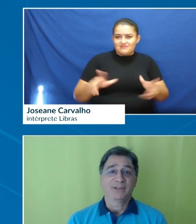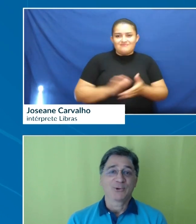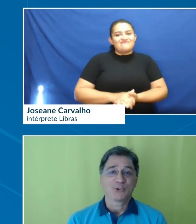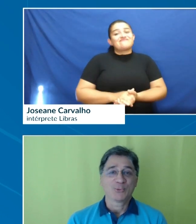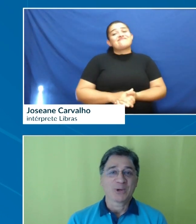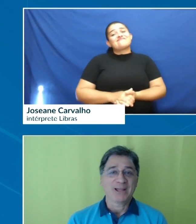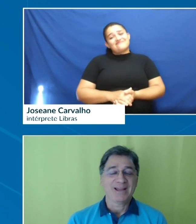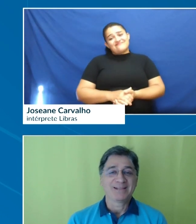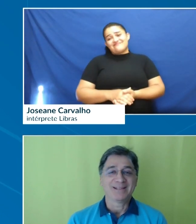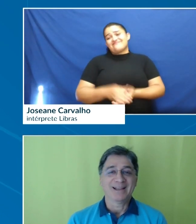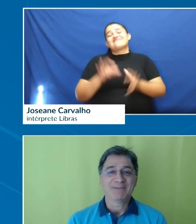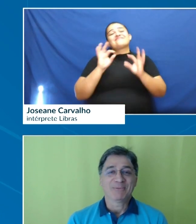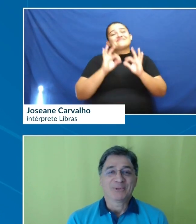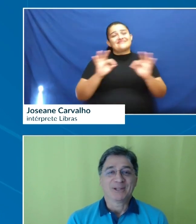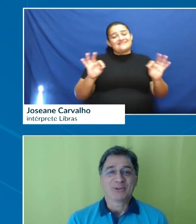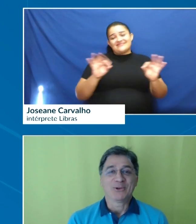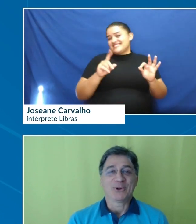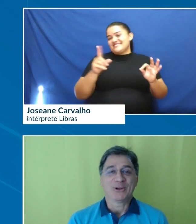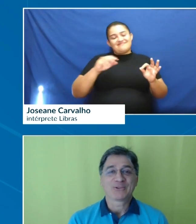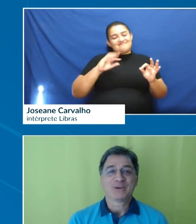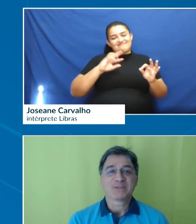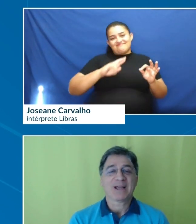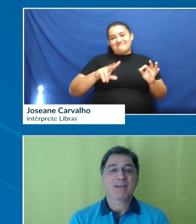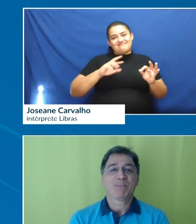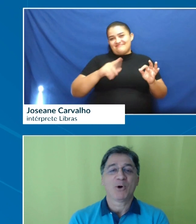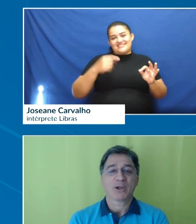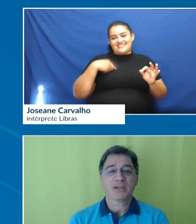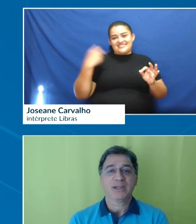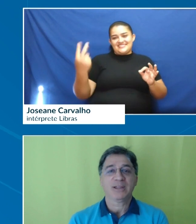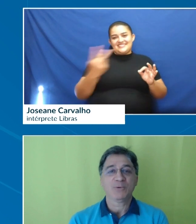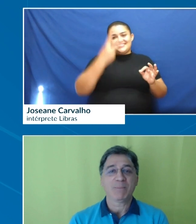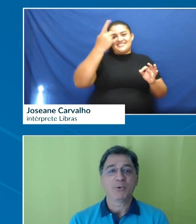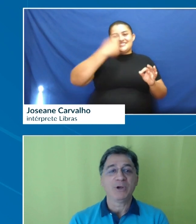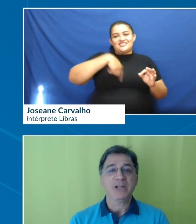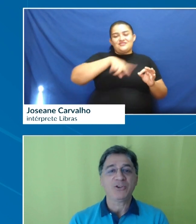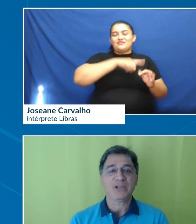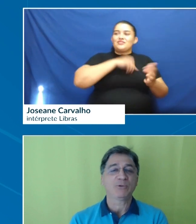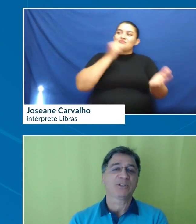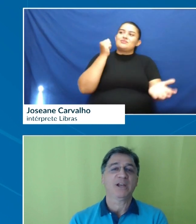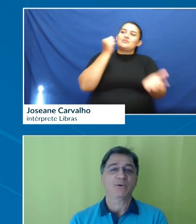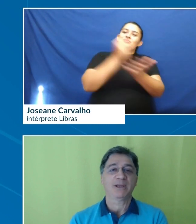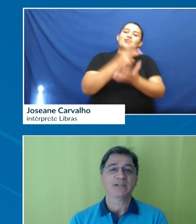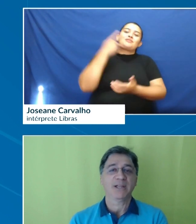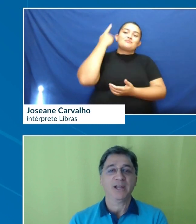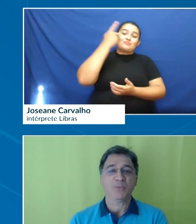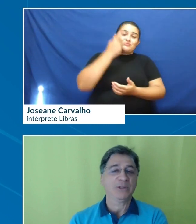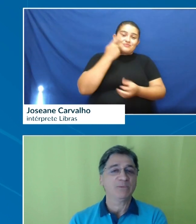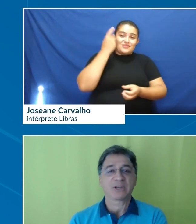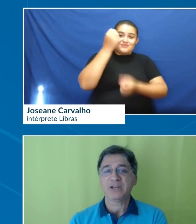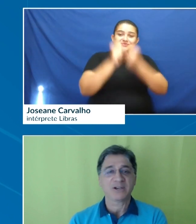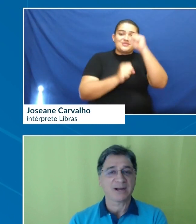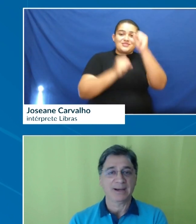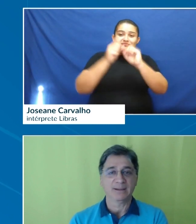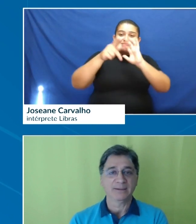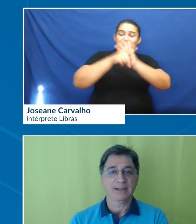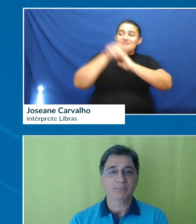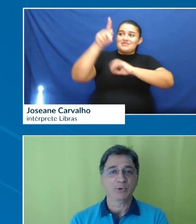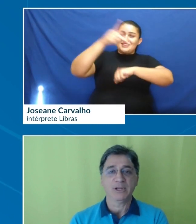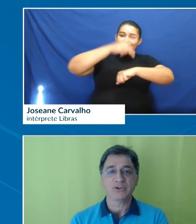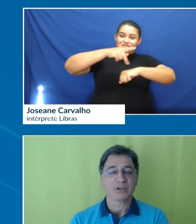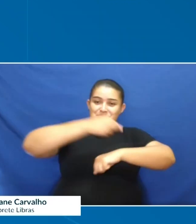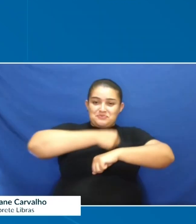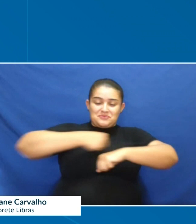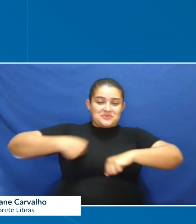Sim, não é vantajoso para eles, né? Portanto, nós vamos a reboque de uma política industrial que eles têm, podemos criticá-la,